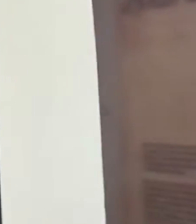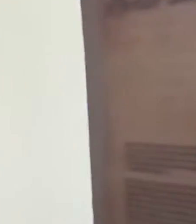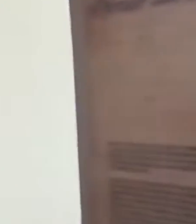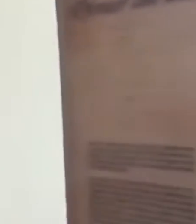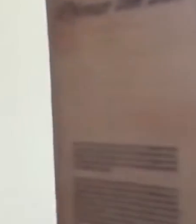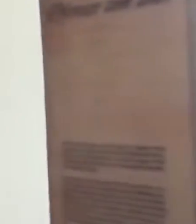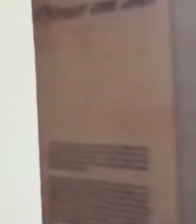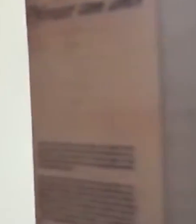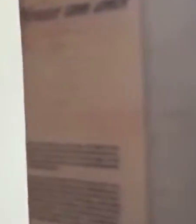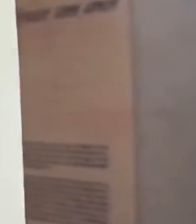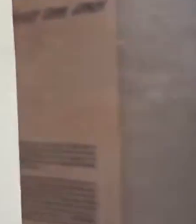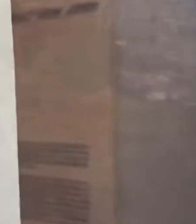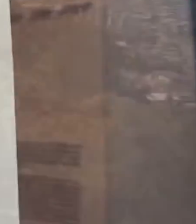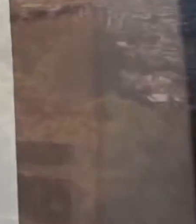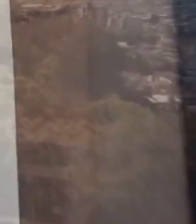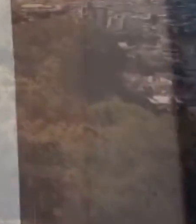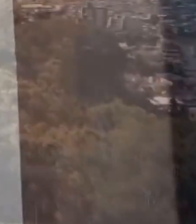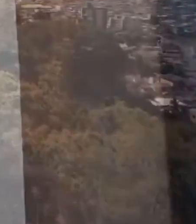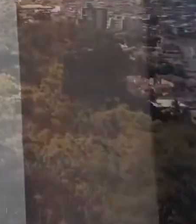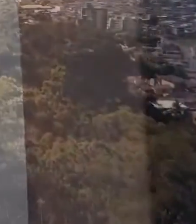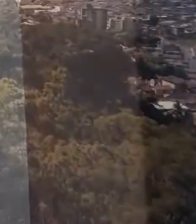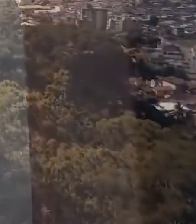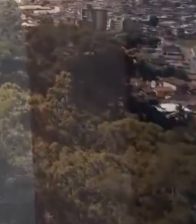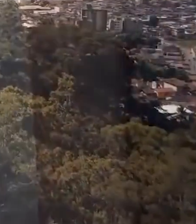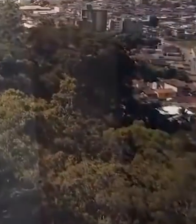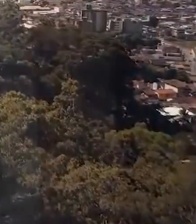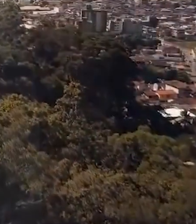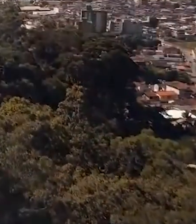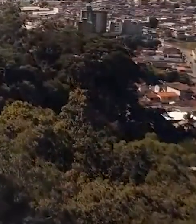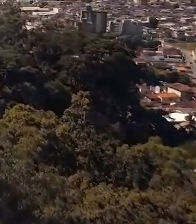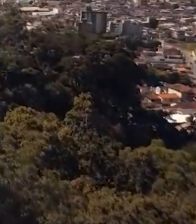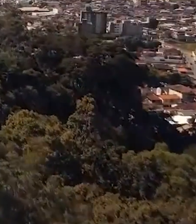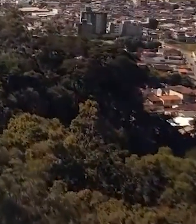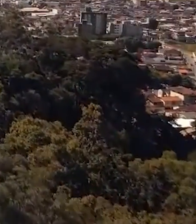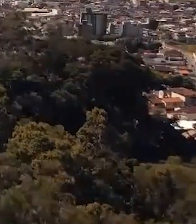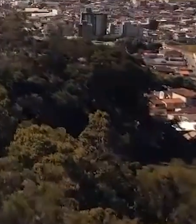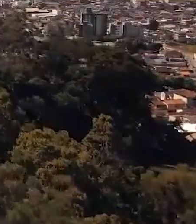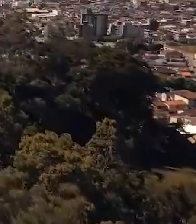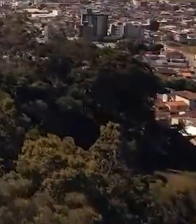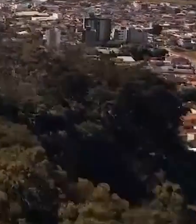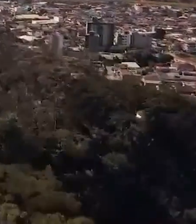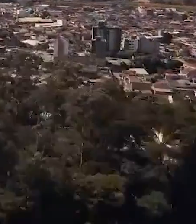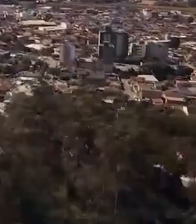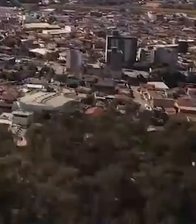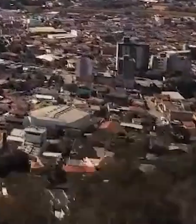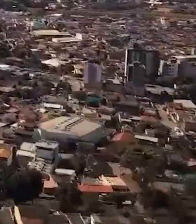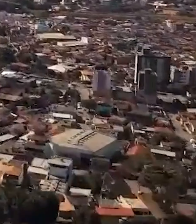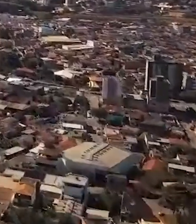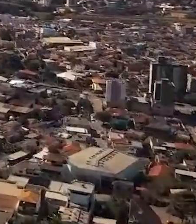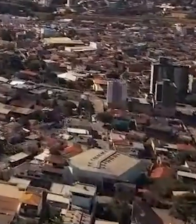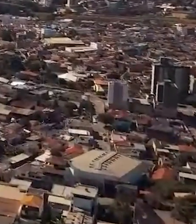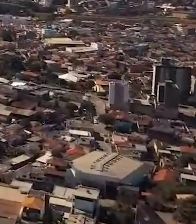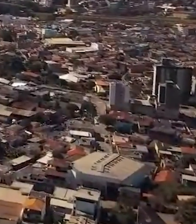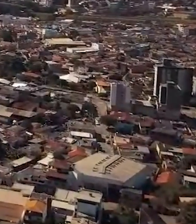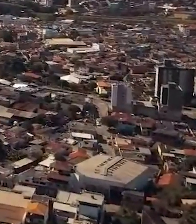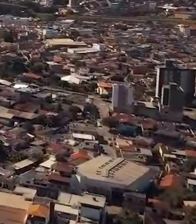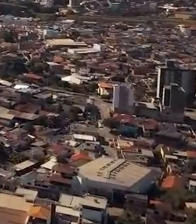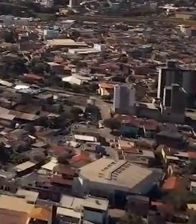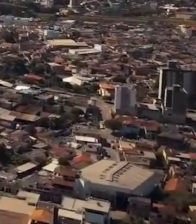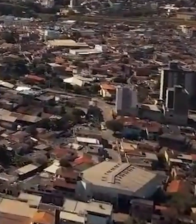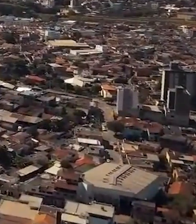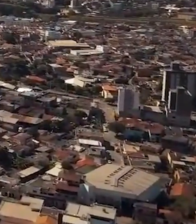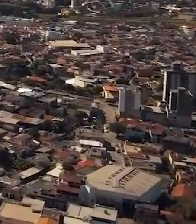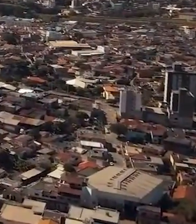Alguns anos vivi em Itabira. Principalmente nasci em Itabira. Por isto sou triste, orgulhoso,